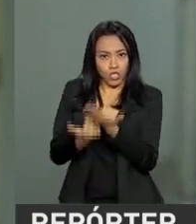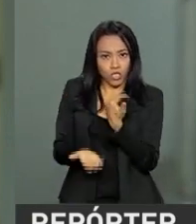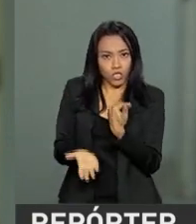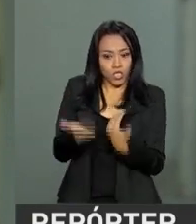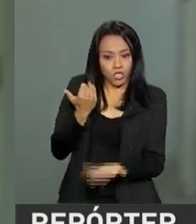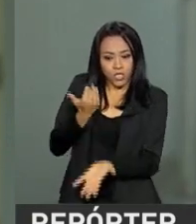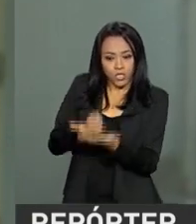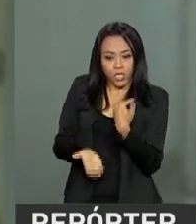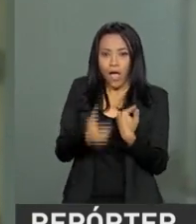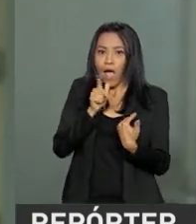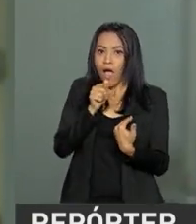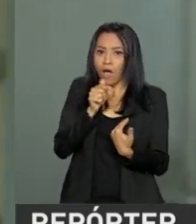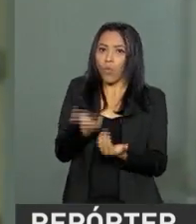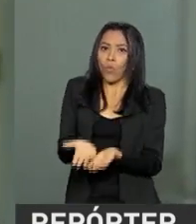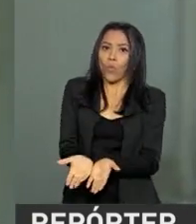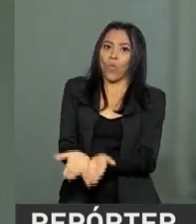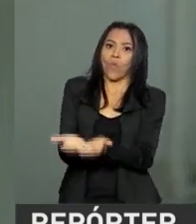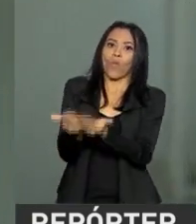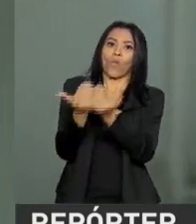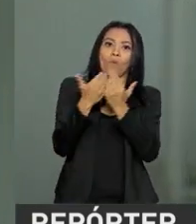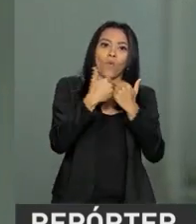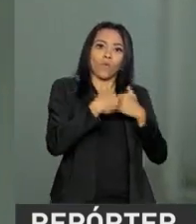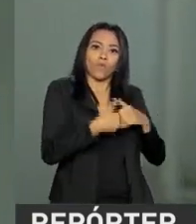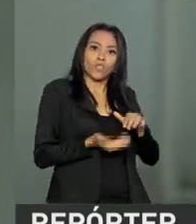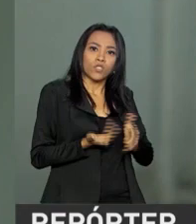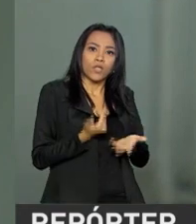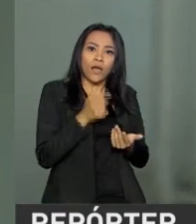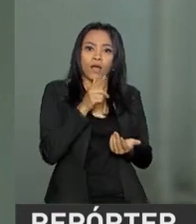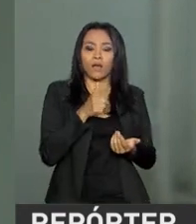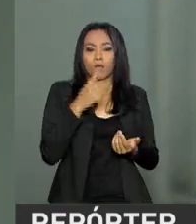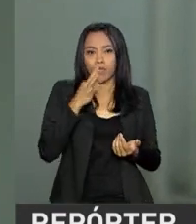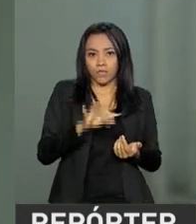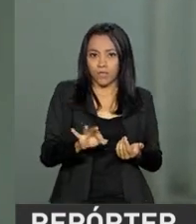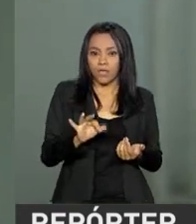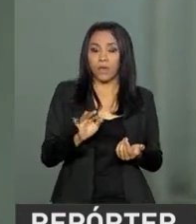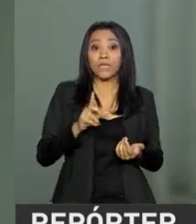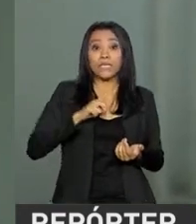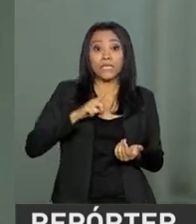mais salinizada e tem plantas já que são